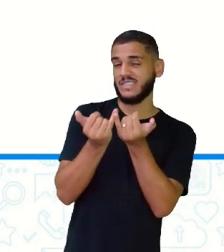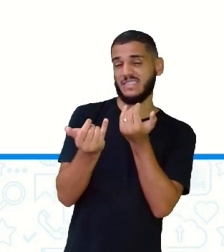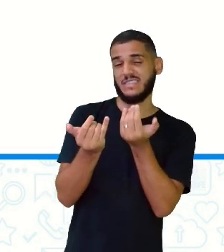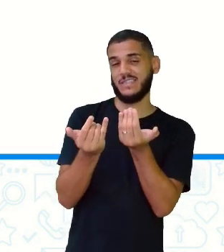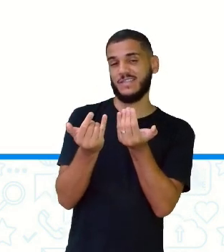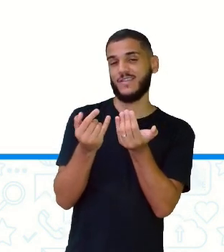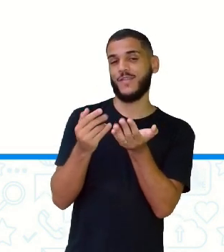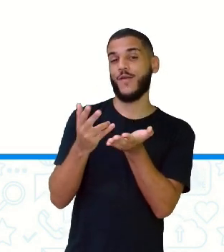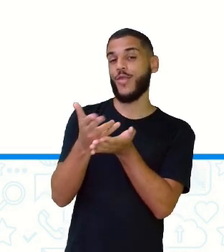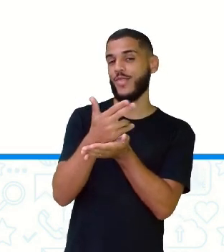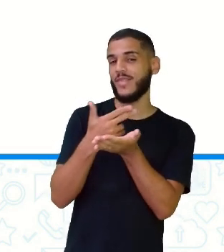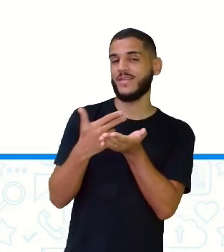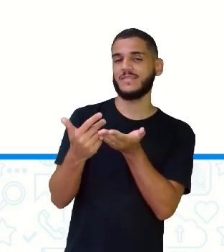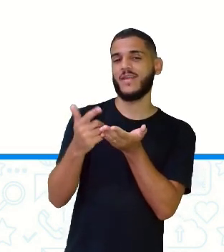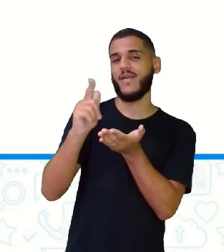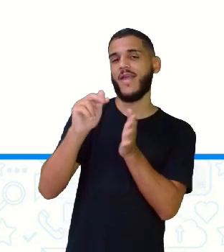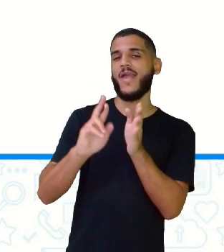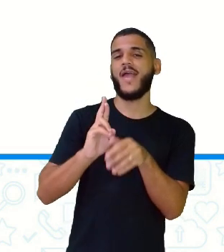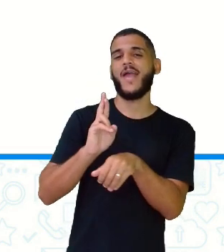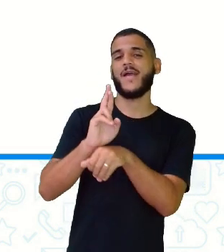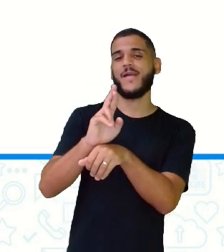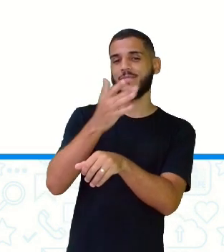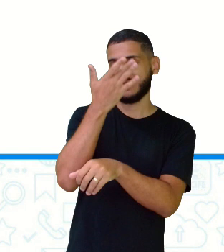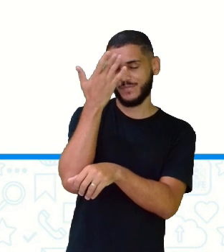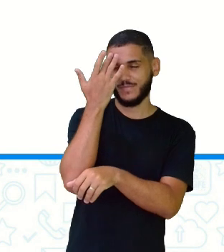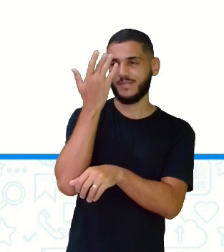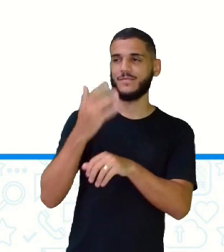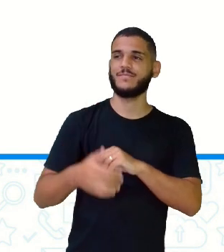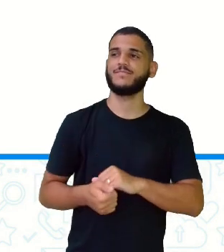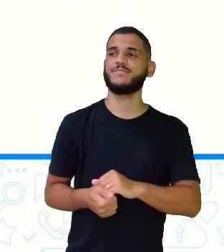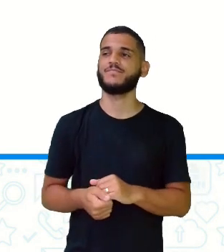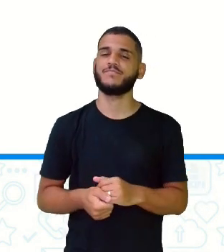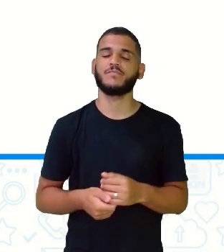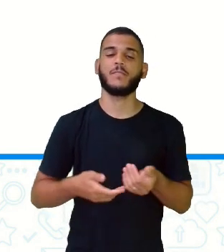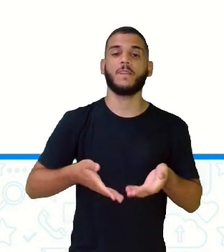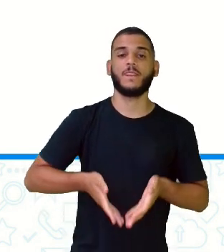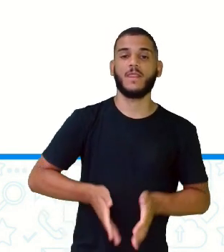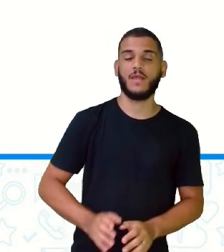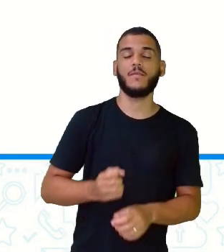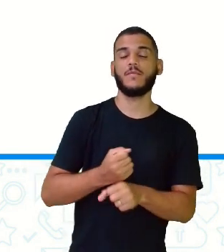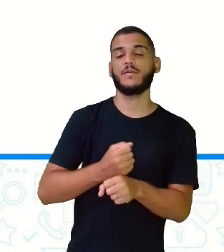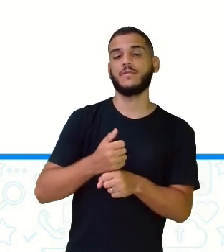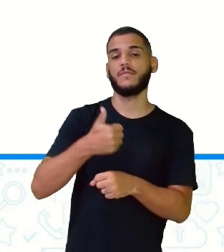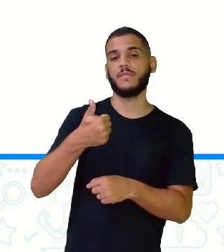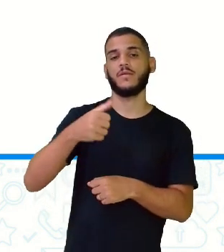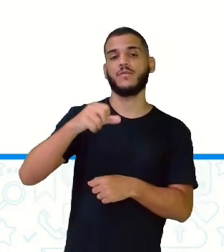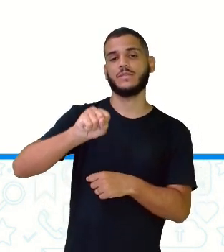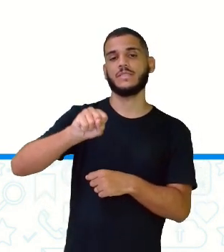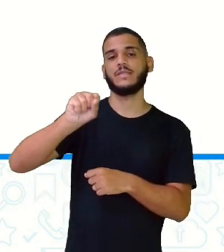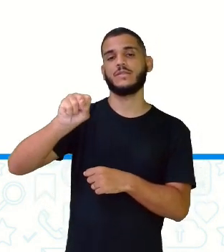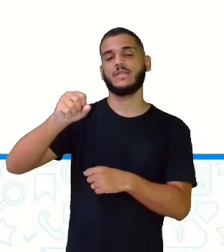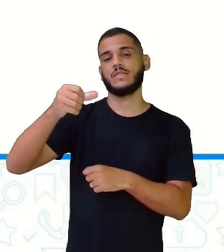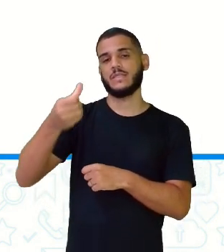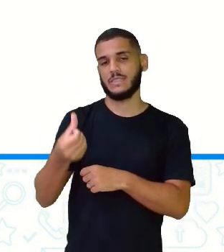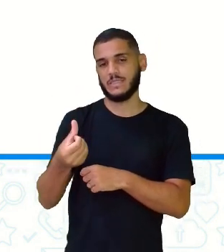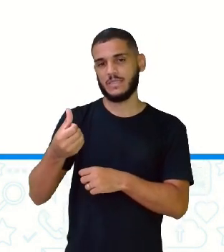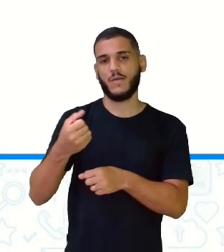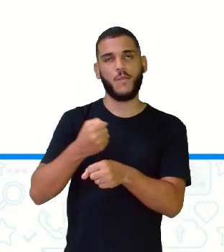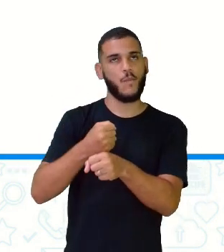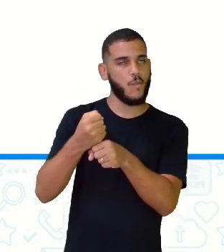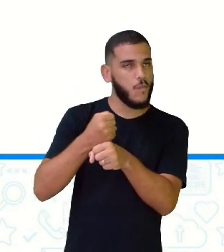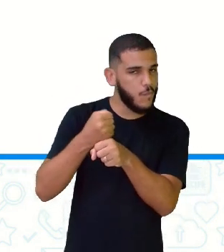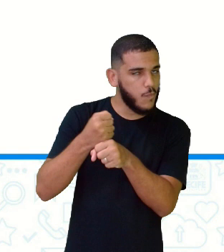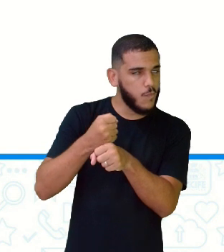também representar a pessoa. Ela nasceu em 1886, faz